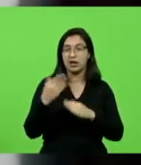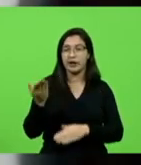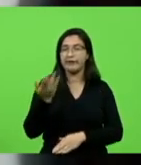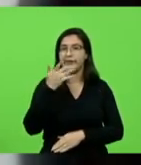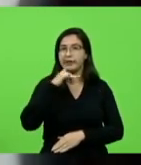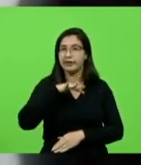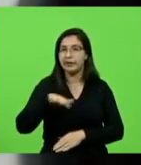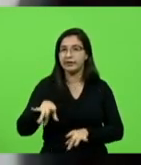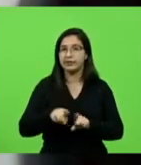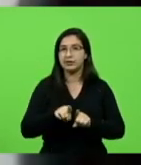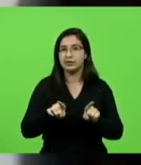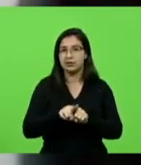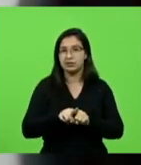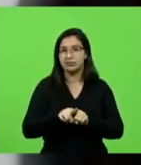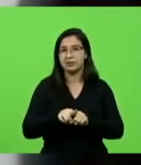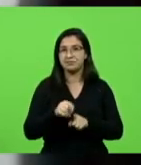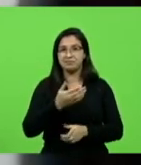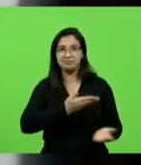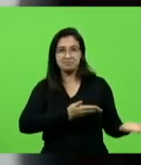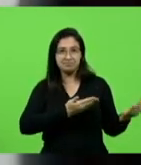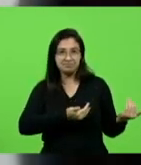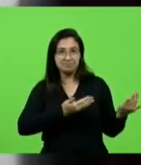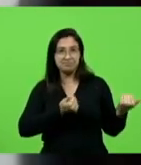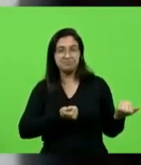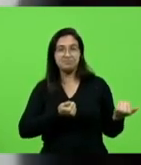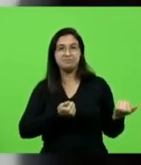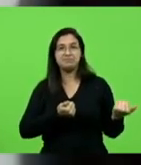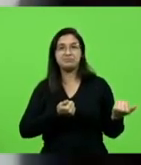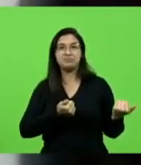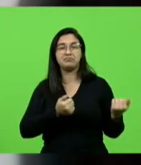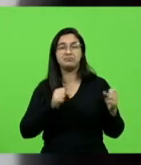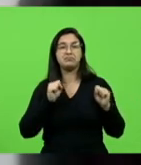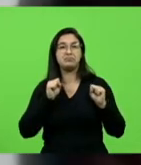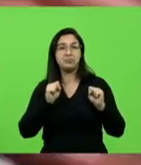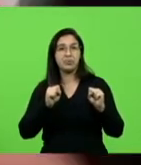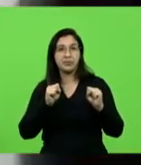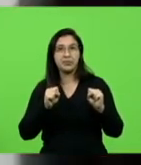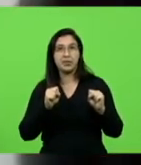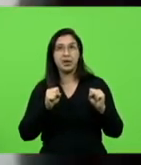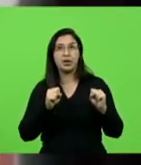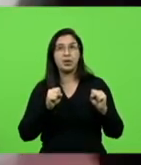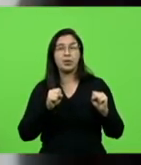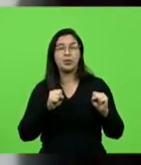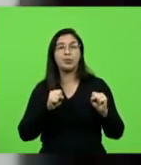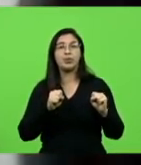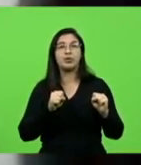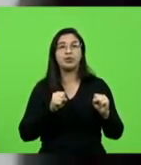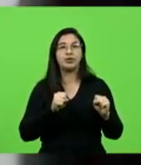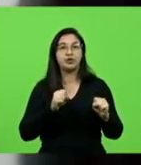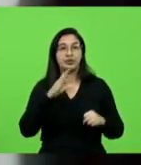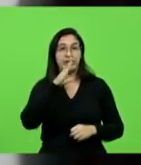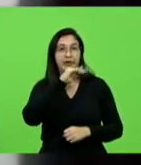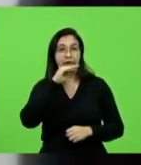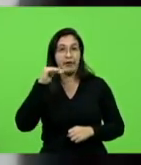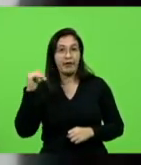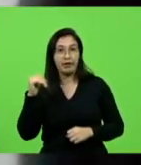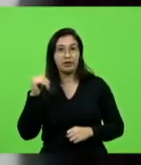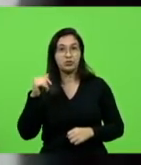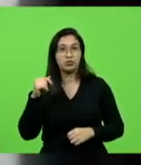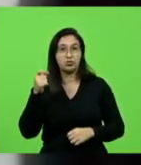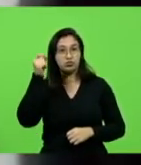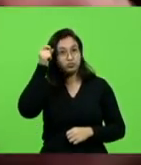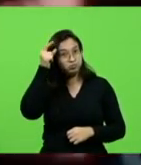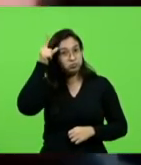chegam na universidade com um nível de aprendizado acima das crianças que tiveram na escola.